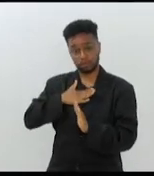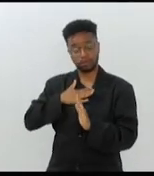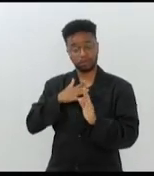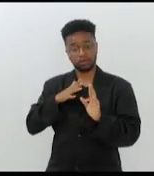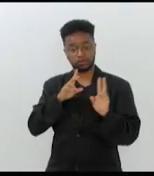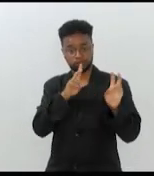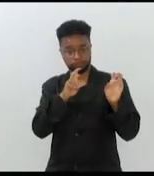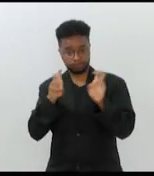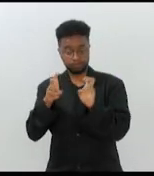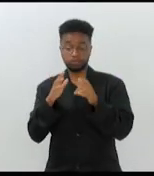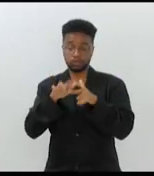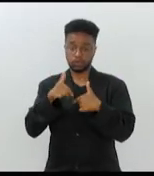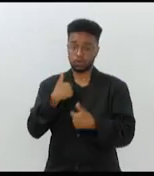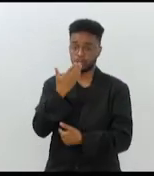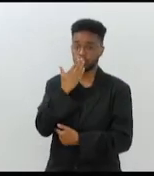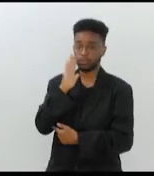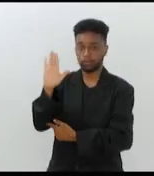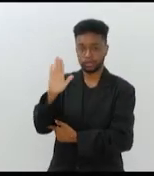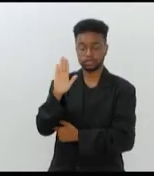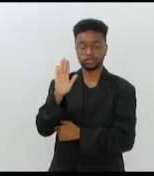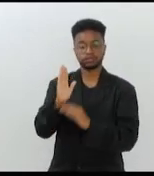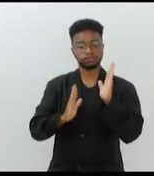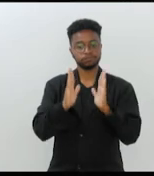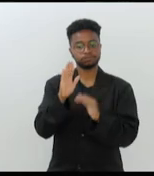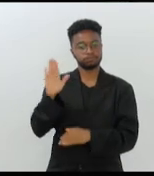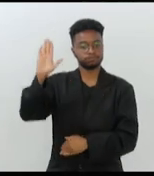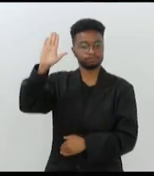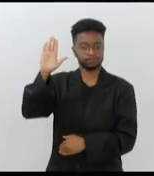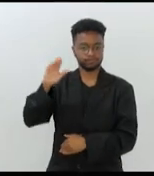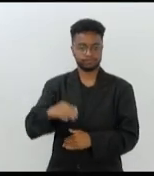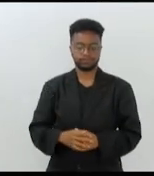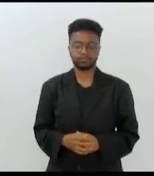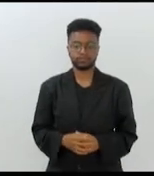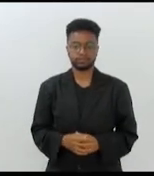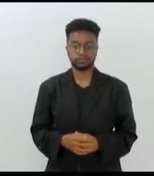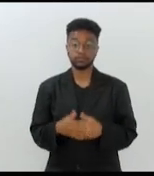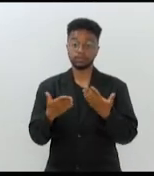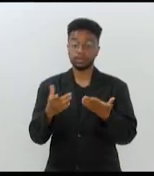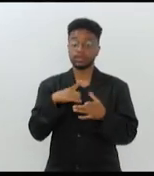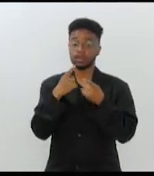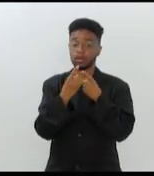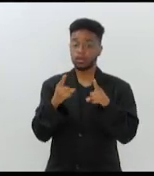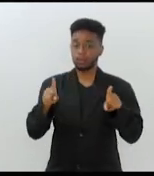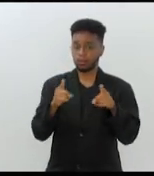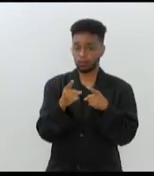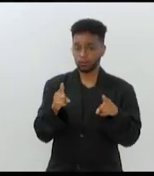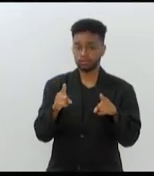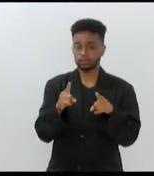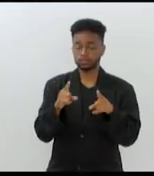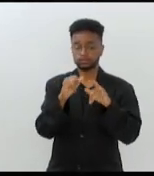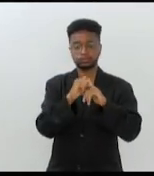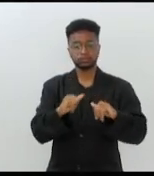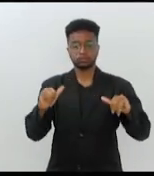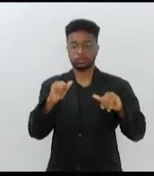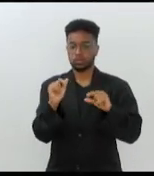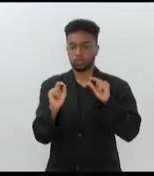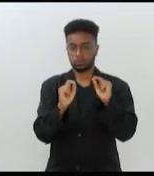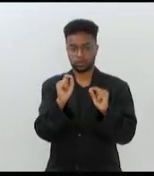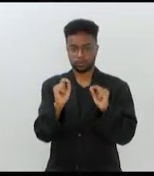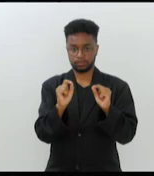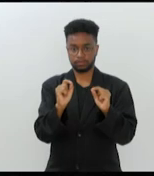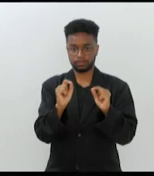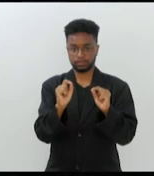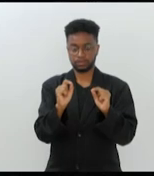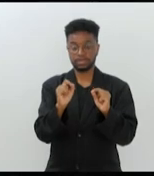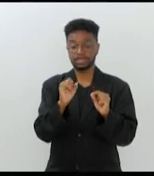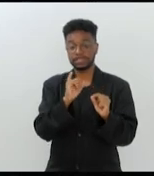que eu prometi na minha campanha eleitoral. Tem uma música, deputado Luiz Paulo, que diz o seguinte: quem